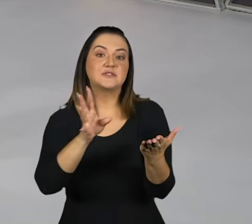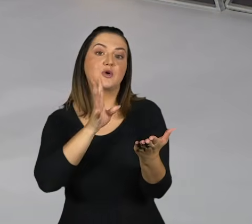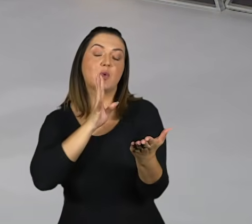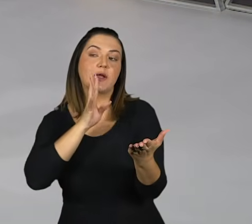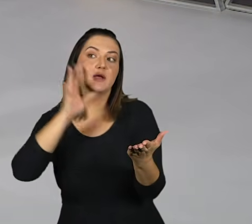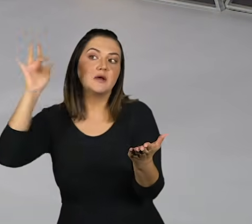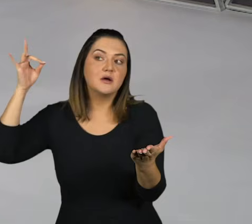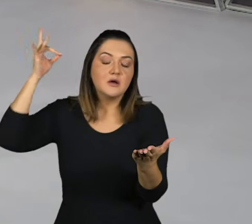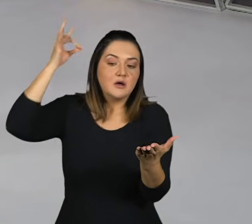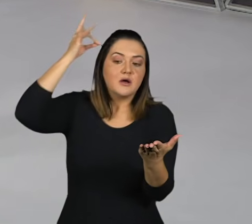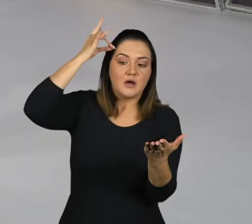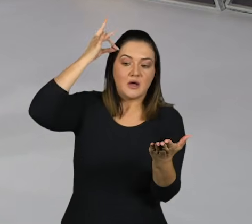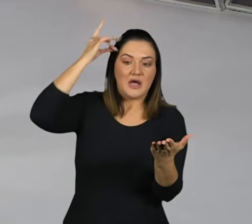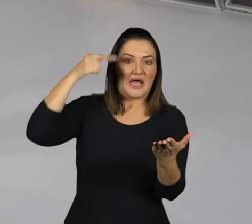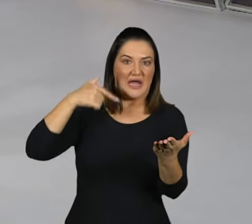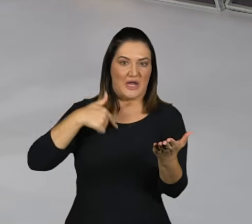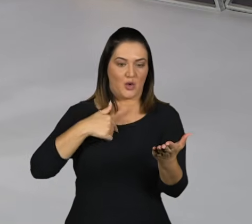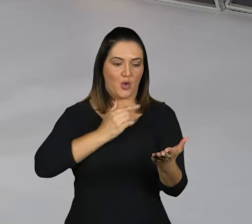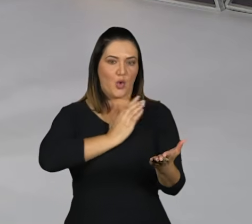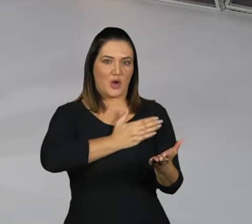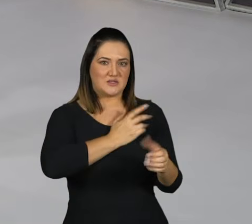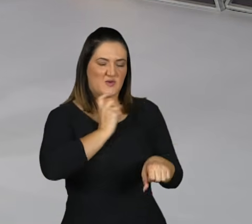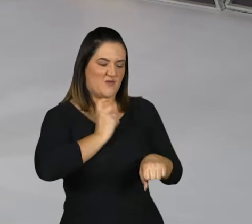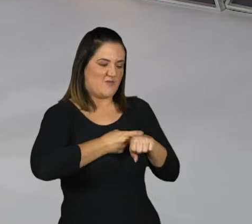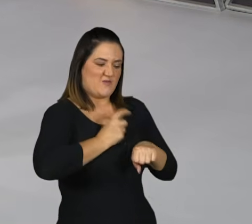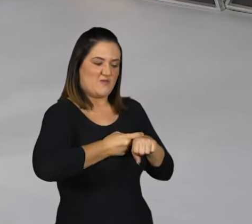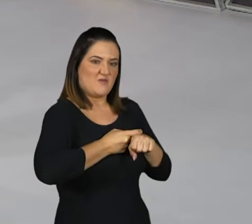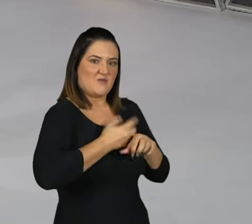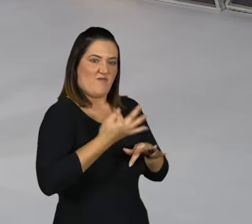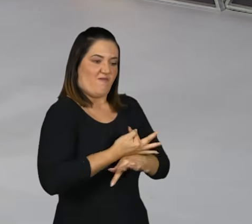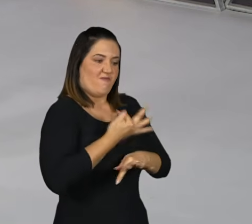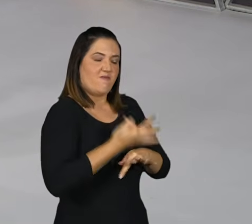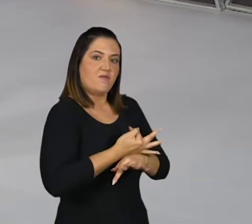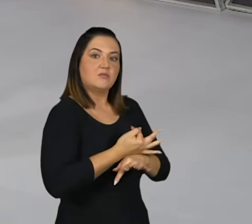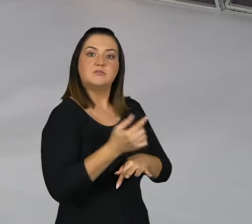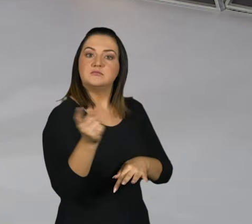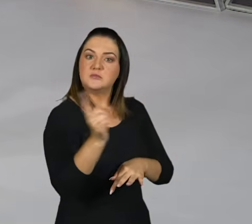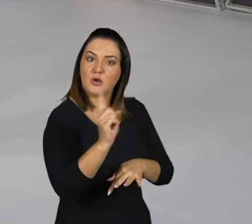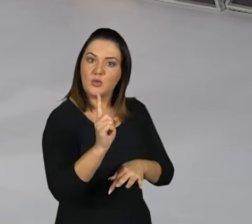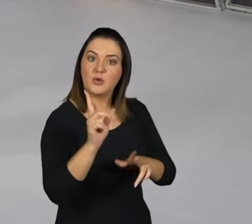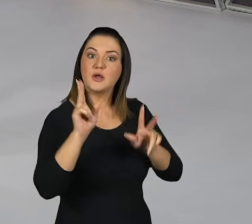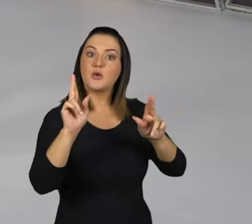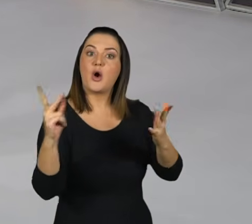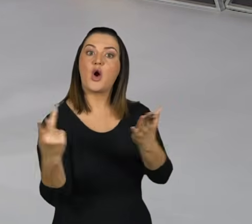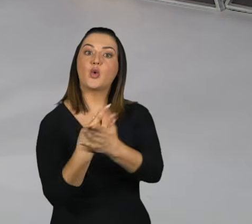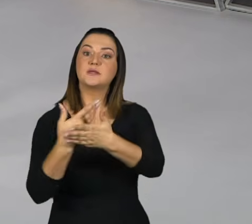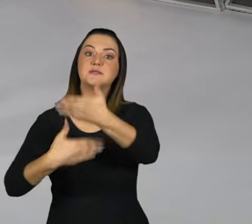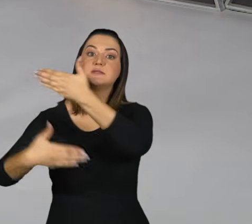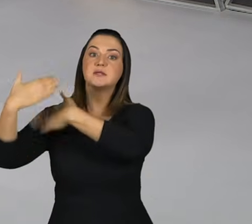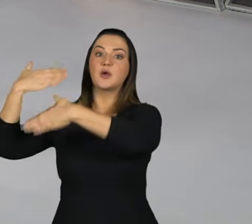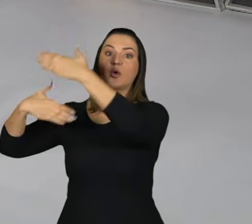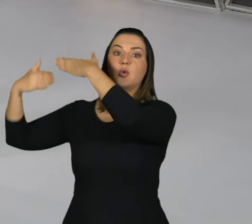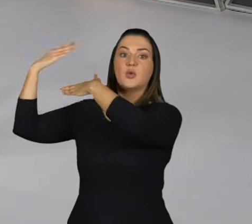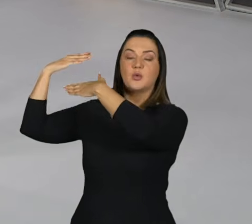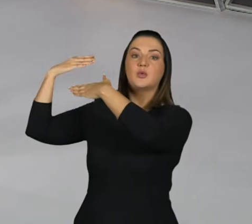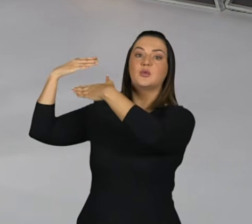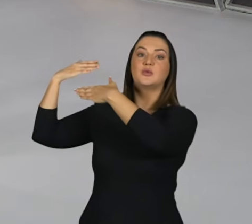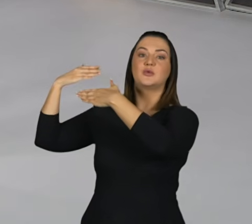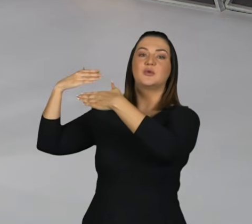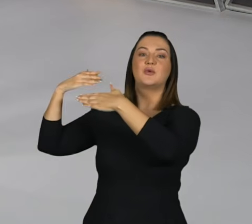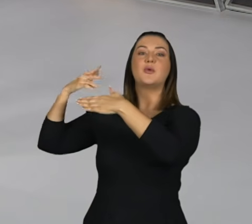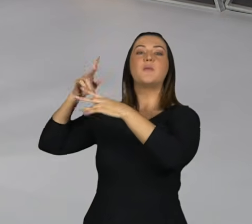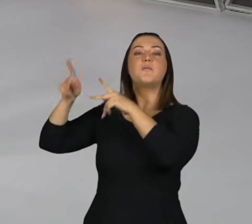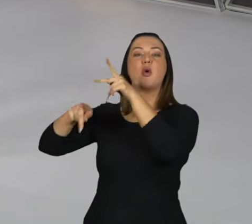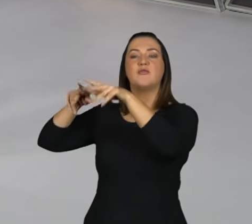sua voz, não endureçais o vosso coração, como foi na provocação no dia da tentação